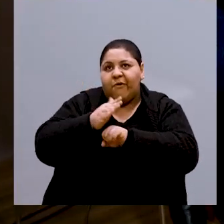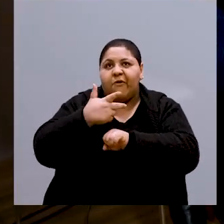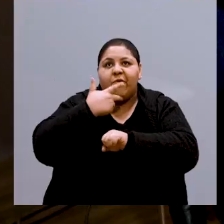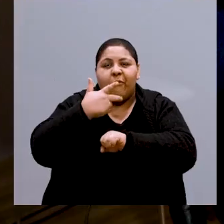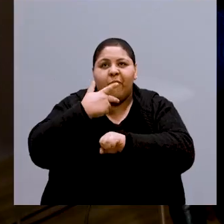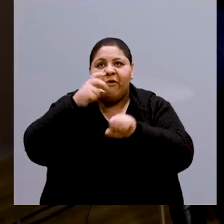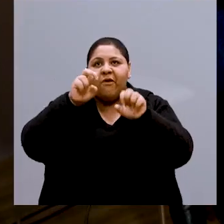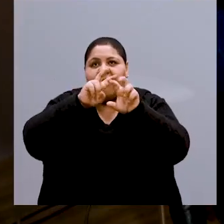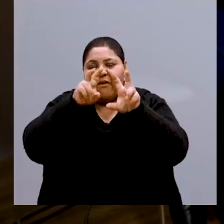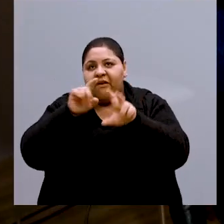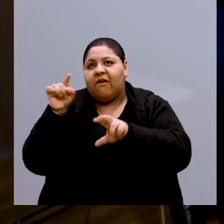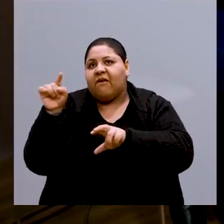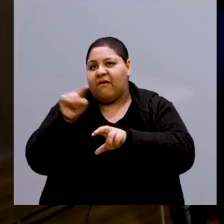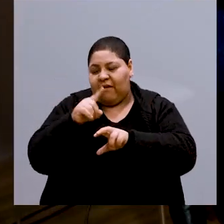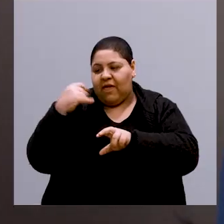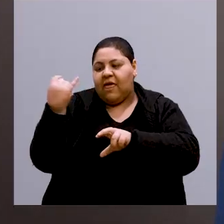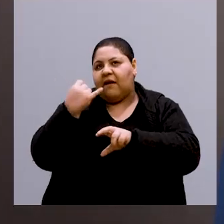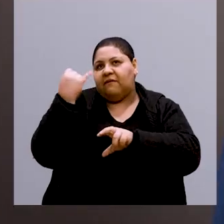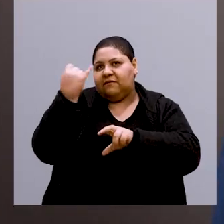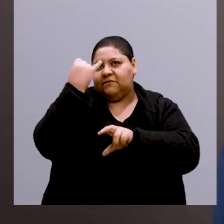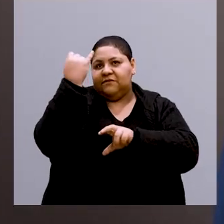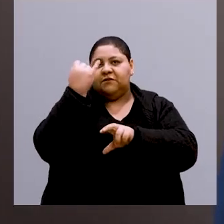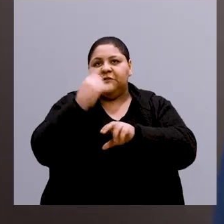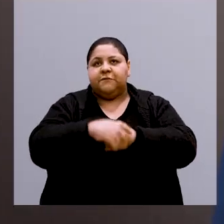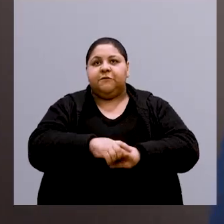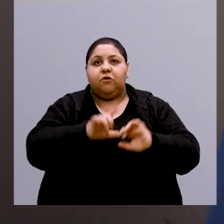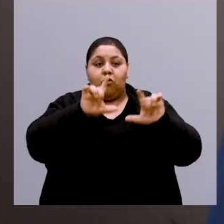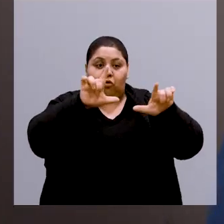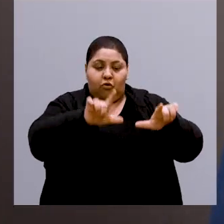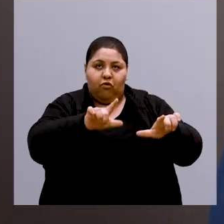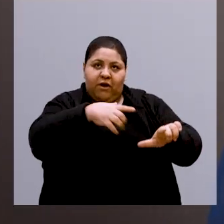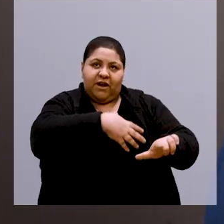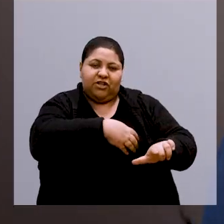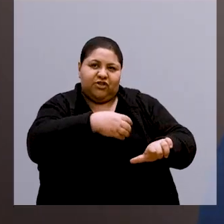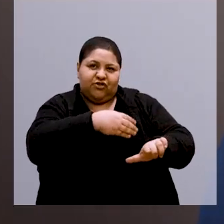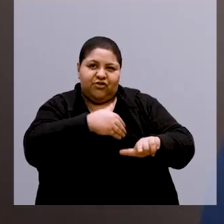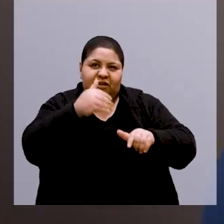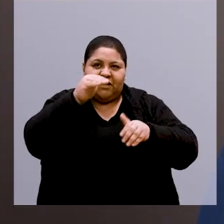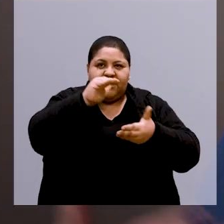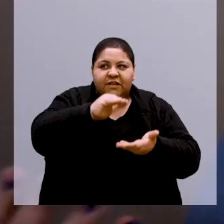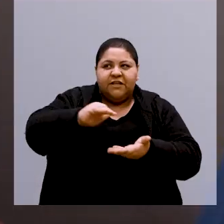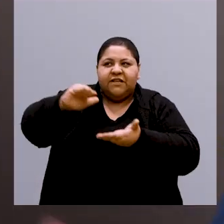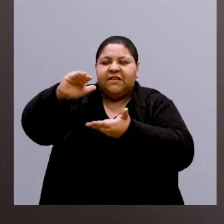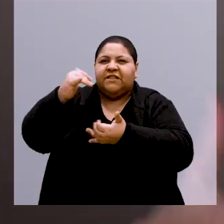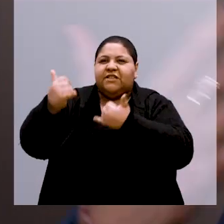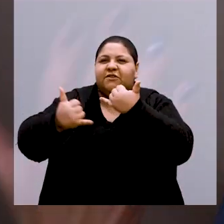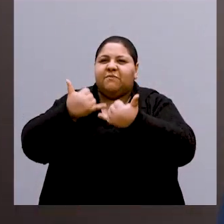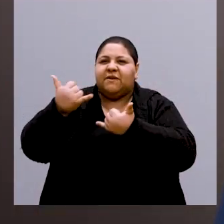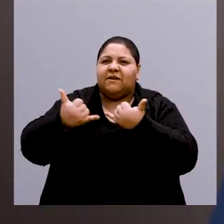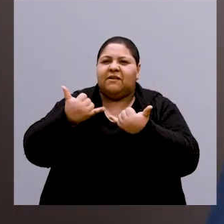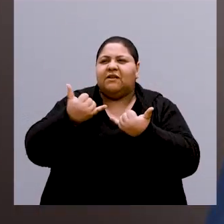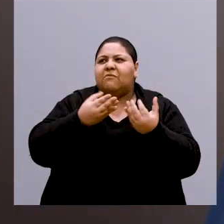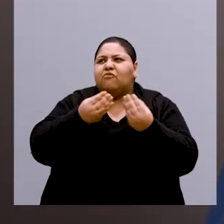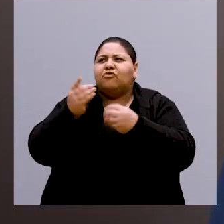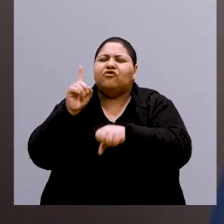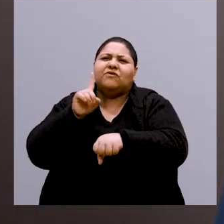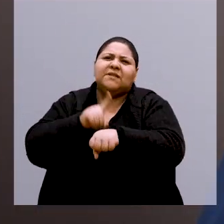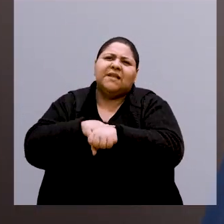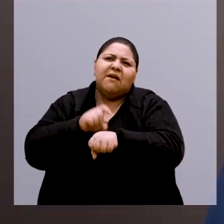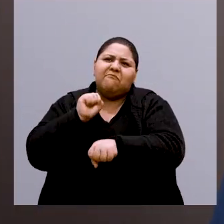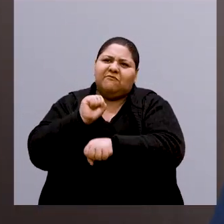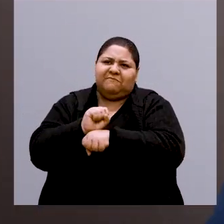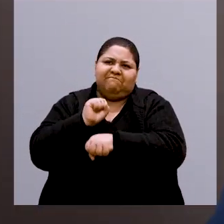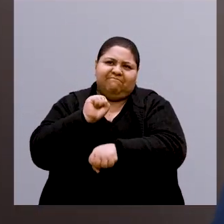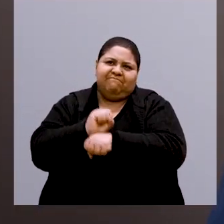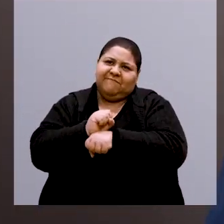do programa para falar de um tema que é tão importante, né? O banco de leite, a gente brincava desde quando, né? Há quanto tempo se espera por ele? E a gente espera